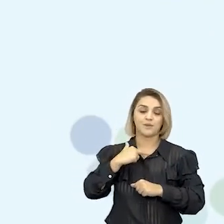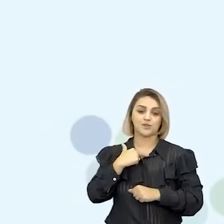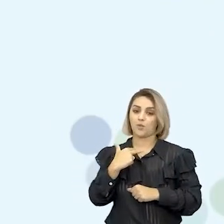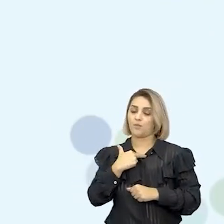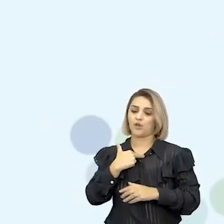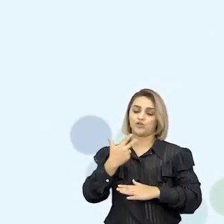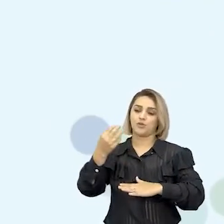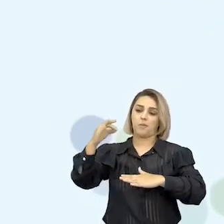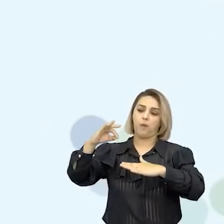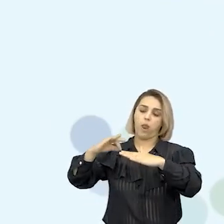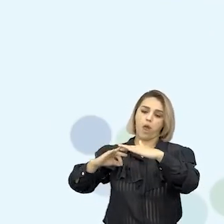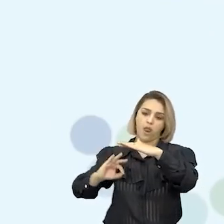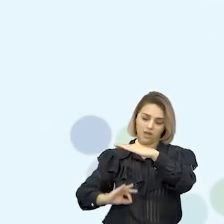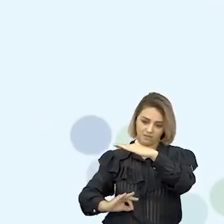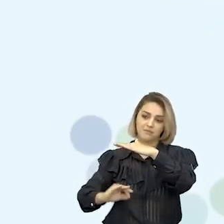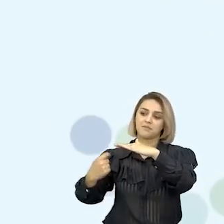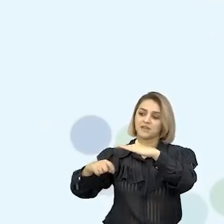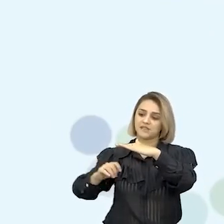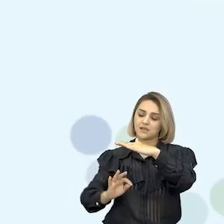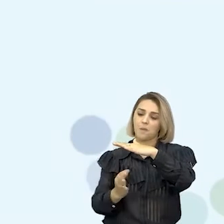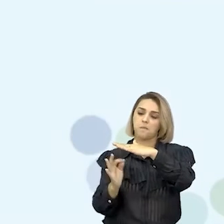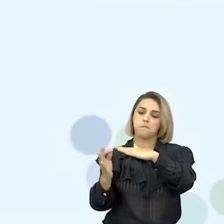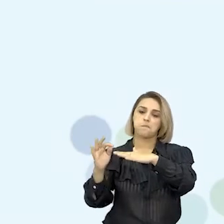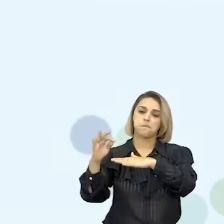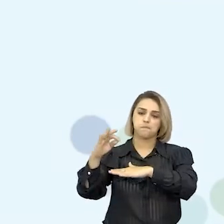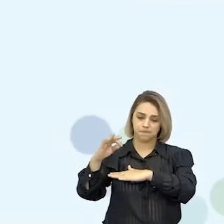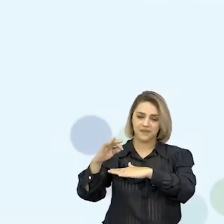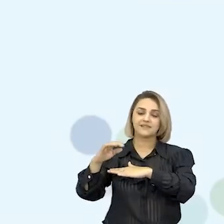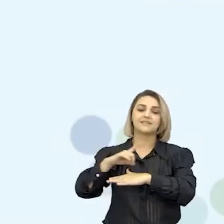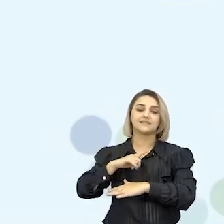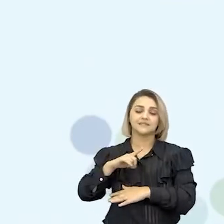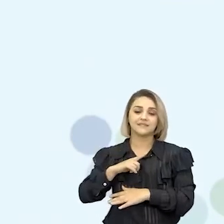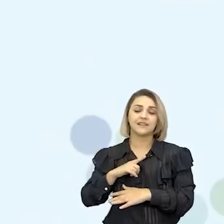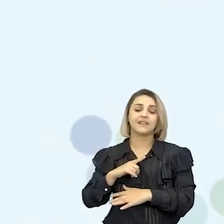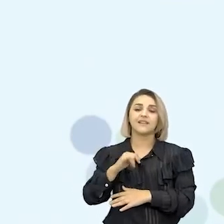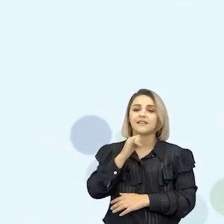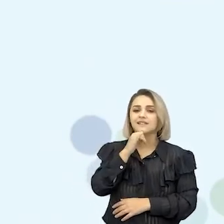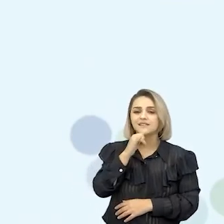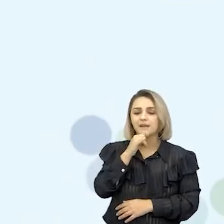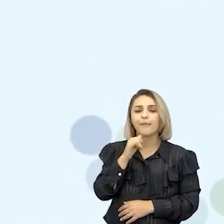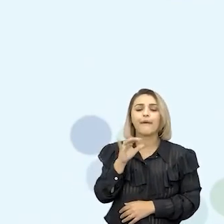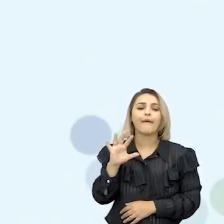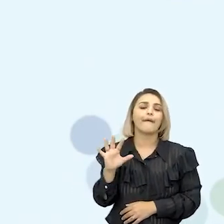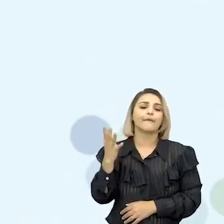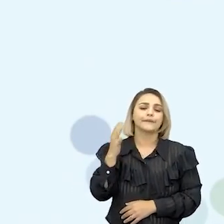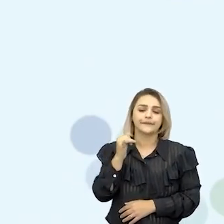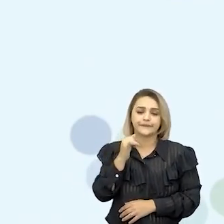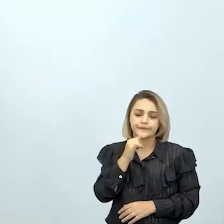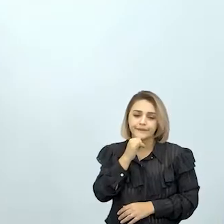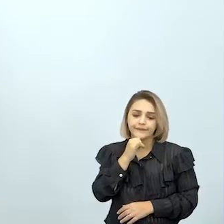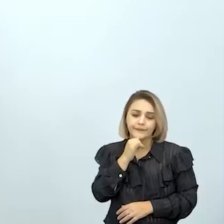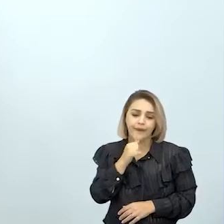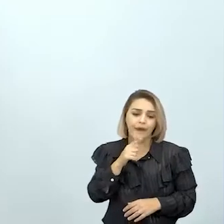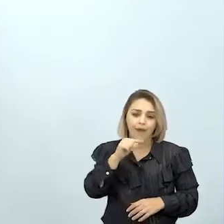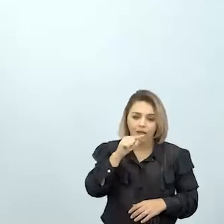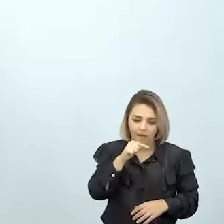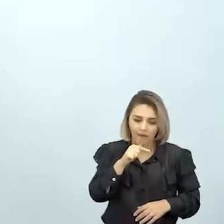tensão superficial também ela é observada quando nós temos a louça suja lá na pia da cozinha. Né? O que vai acontecer? Eu